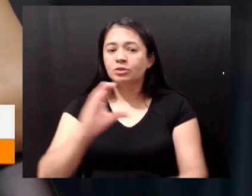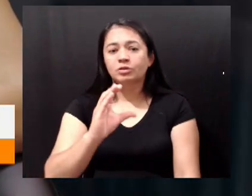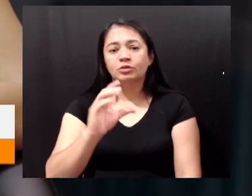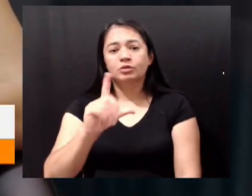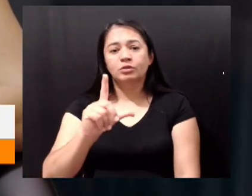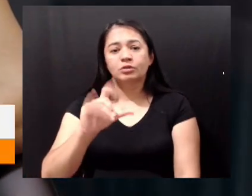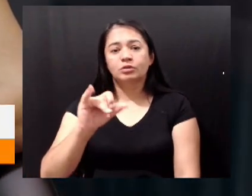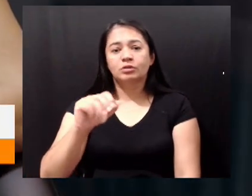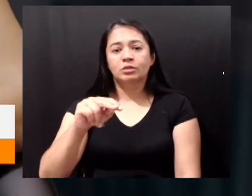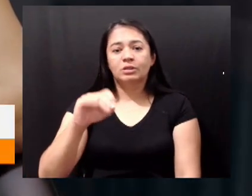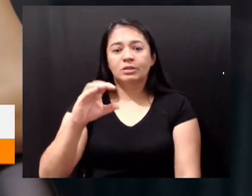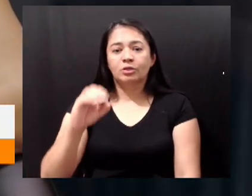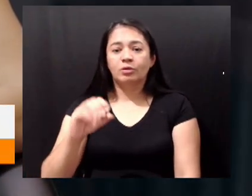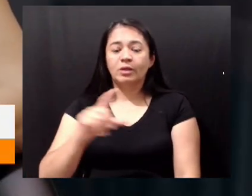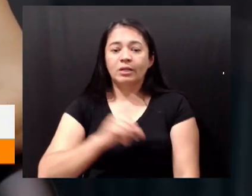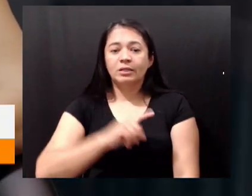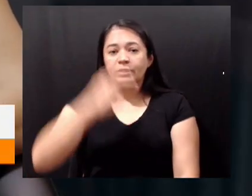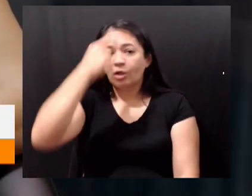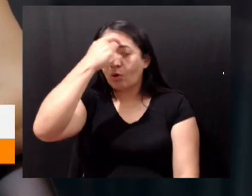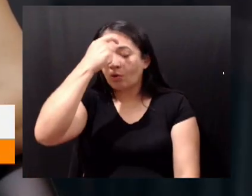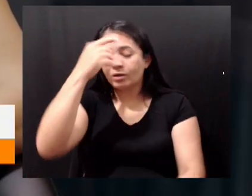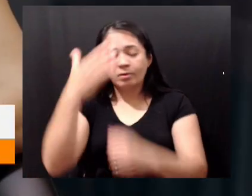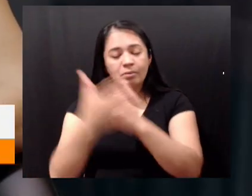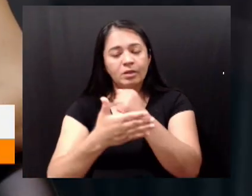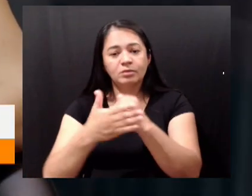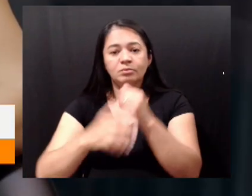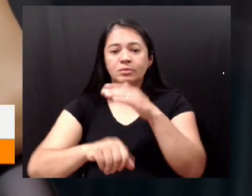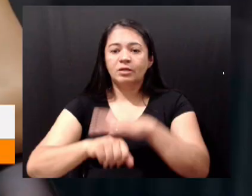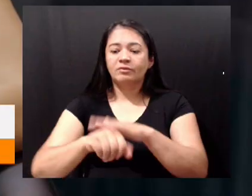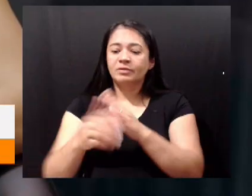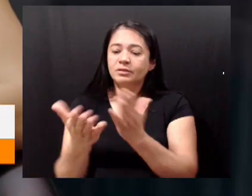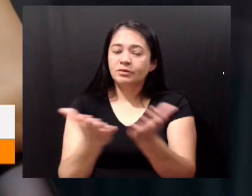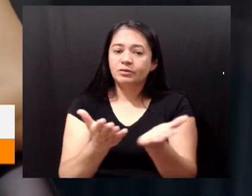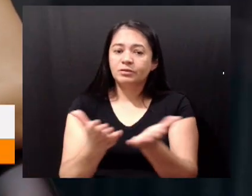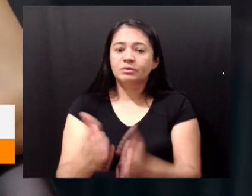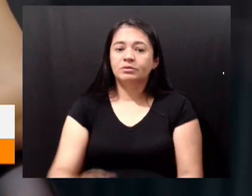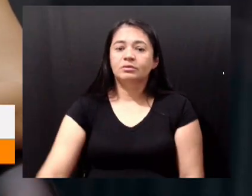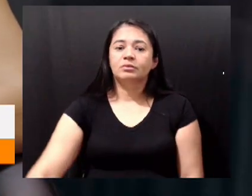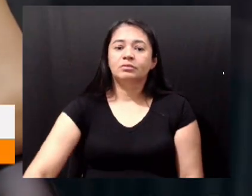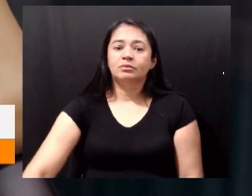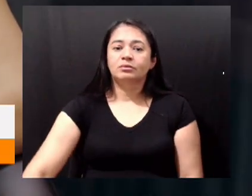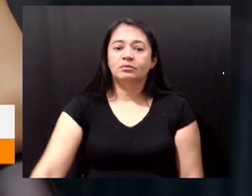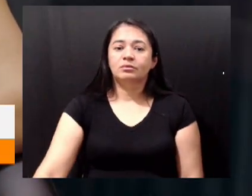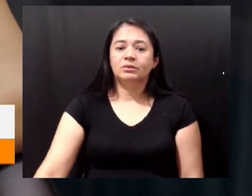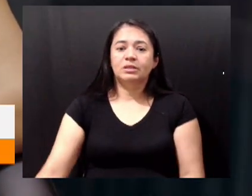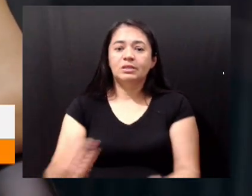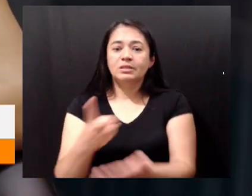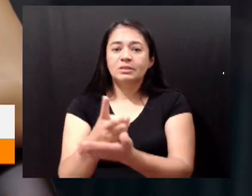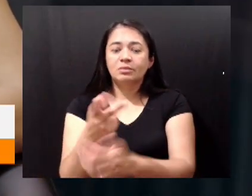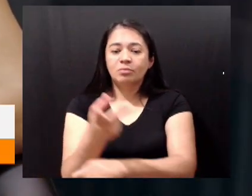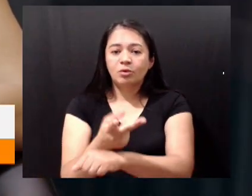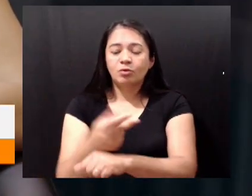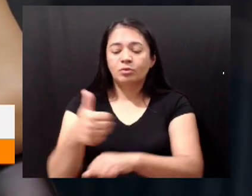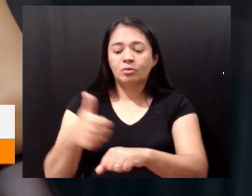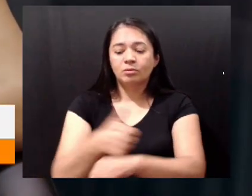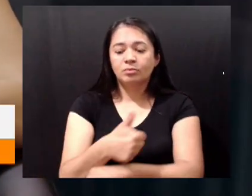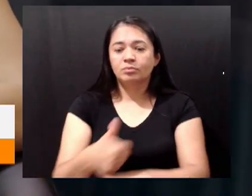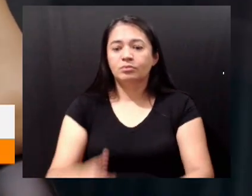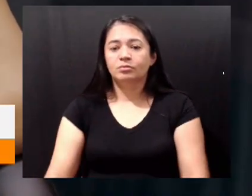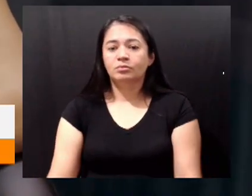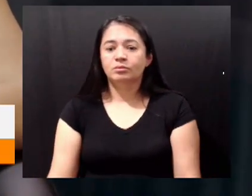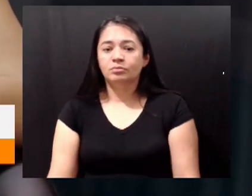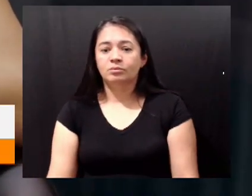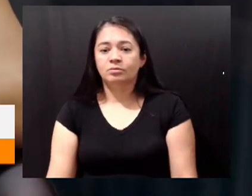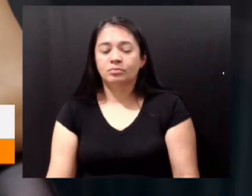um conhecimento básico para fazer um tratamento, Aham. né, então sempre procurar um profissional, né, nunca fazer